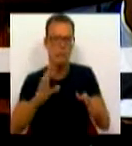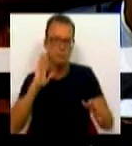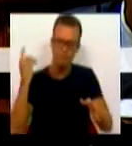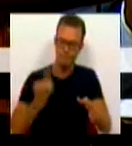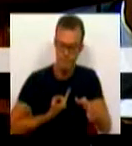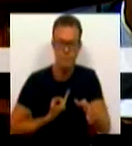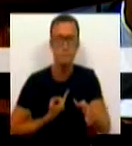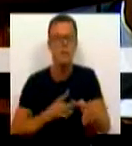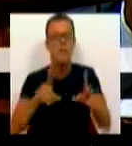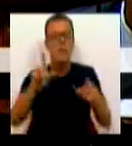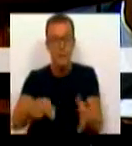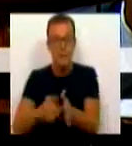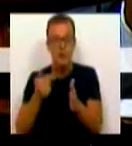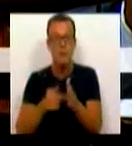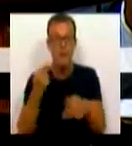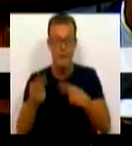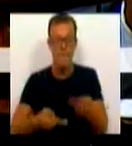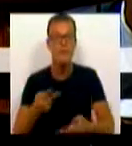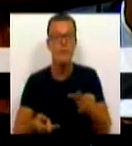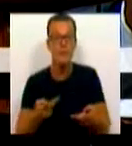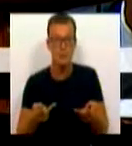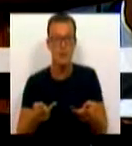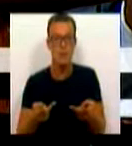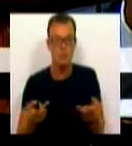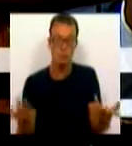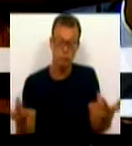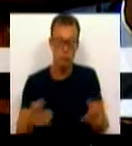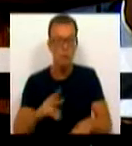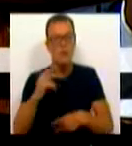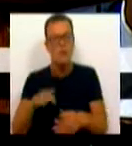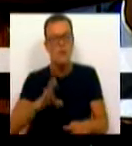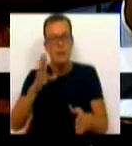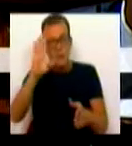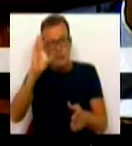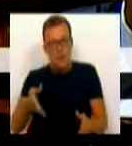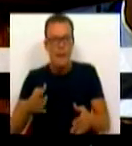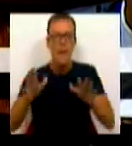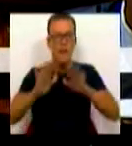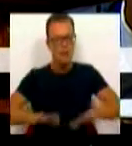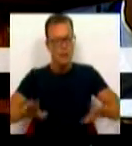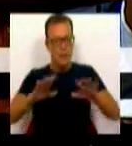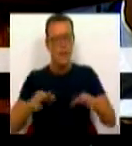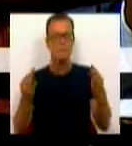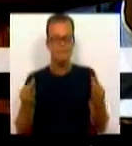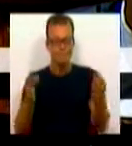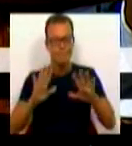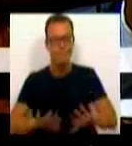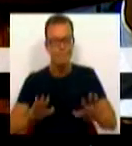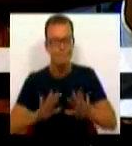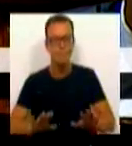e saber esperar a avaliação que está a ser feita, saber aguardar com serenidade e